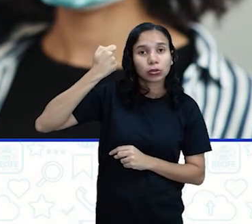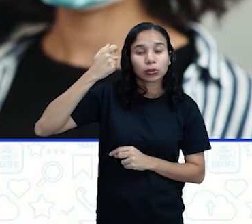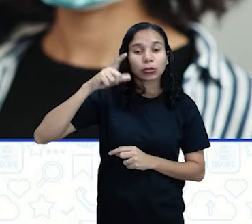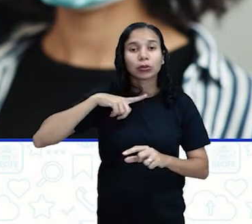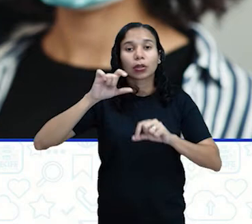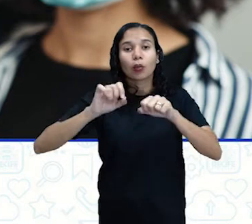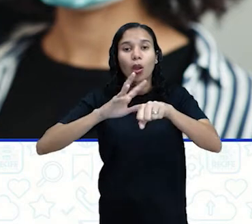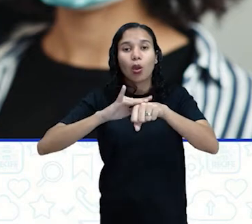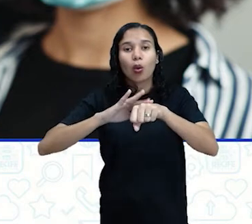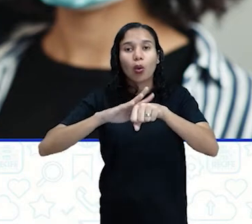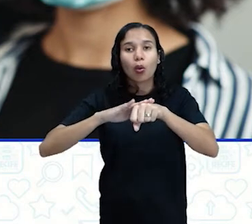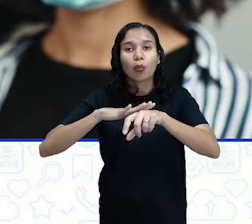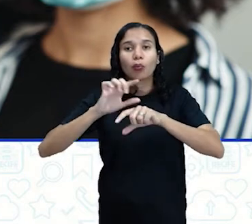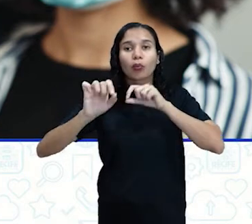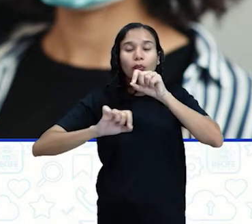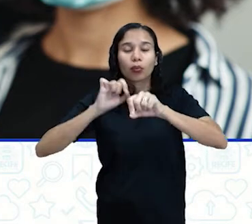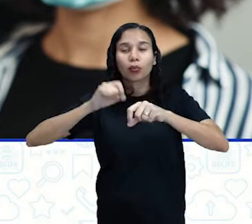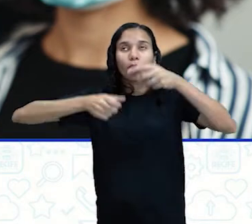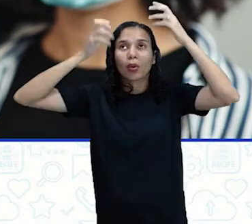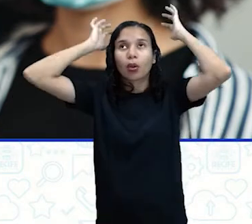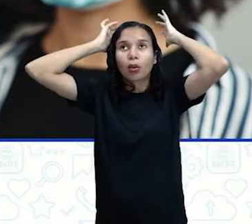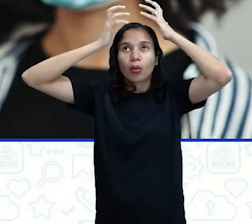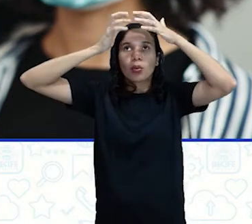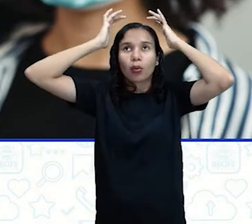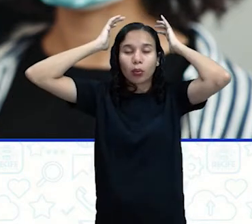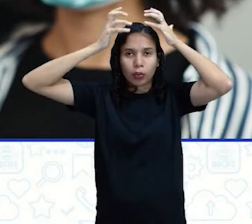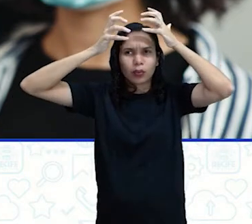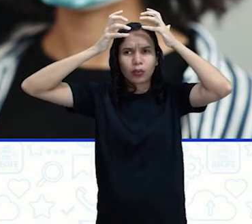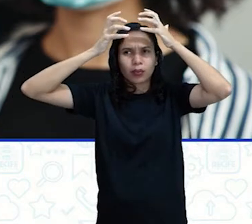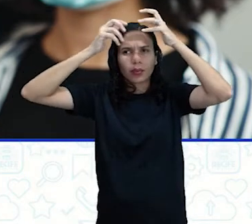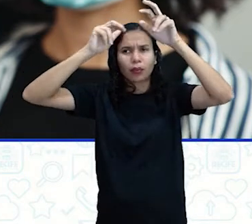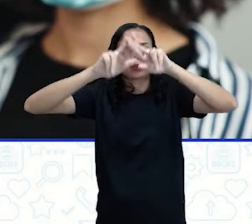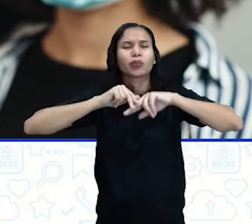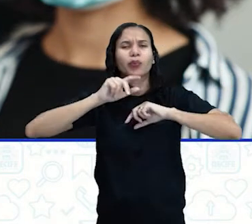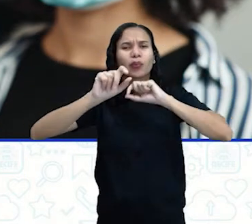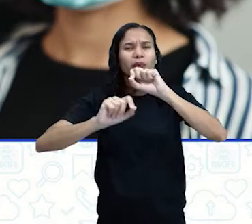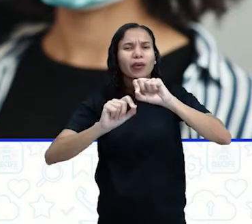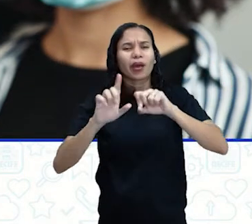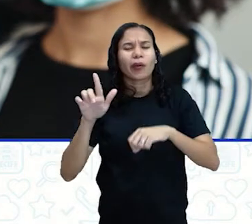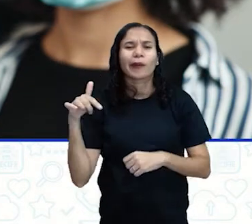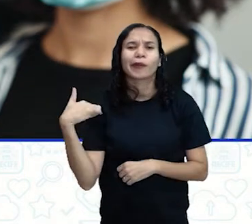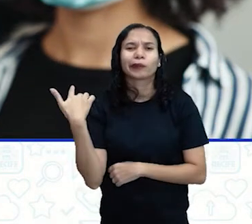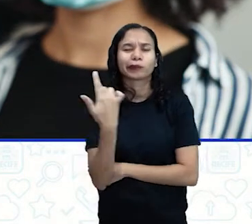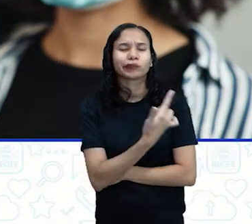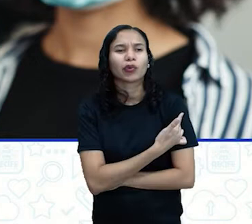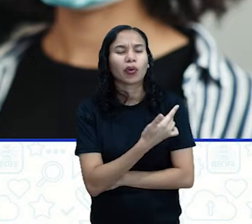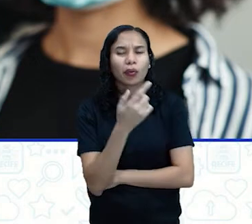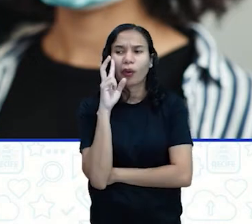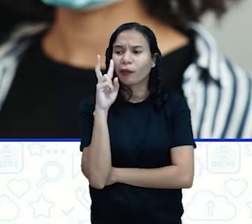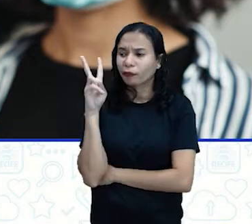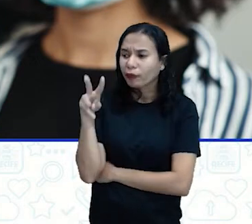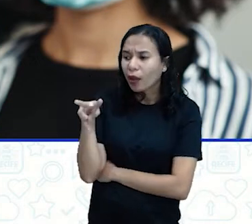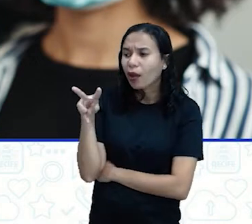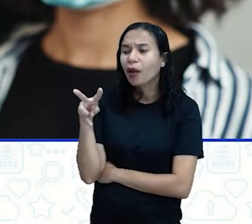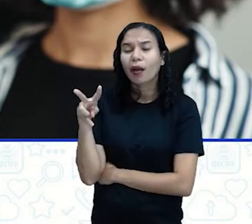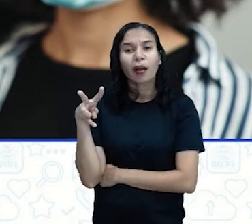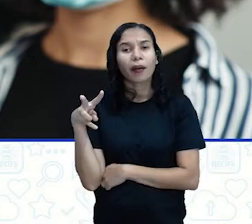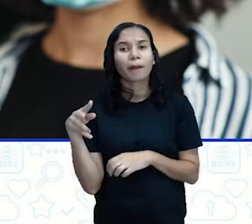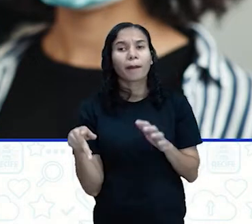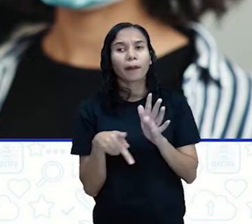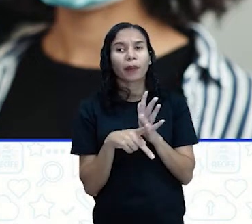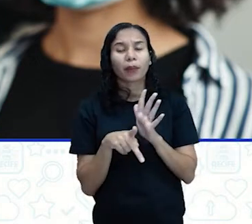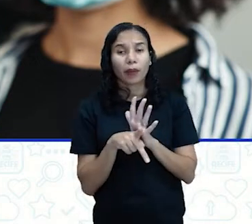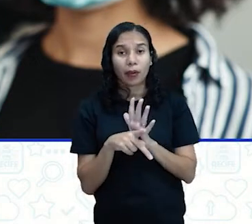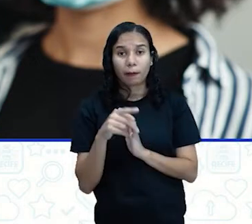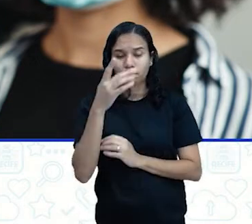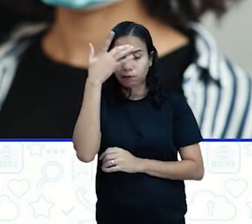causam doenças cerebrais, perdão. Então, quantos de nós não viram